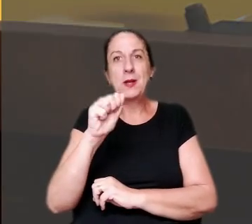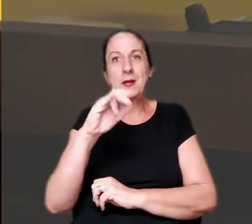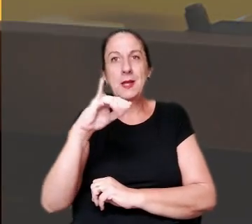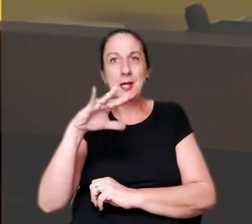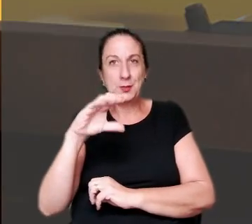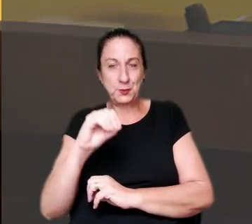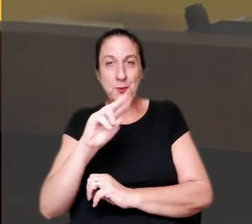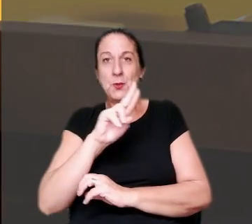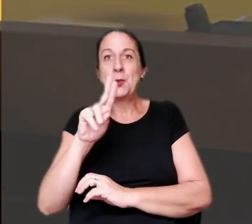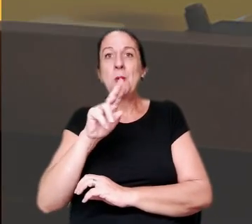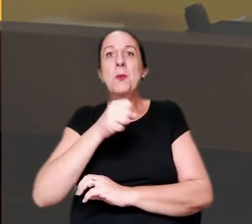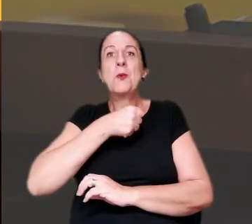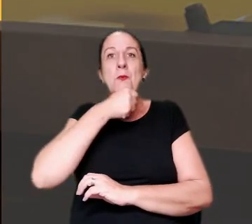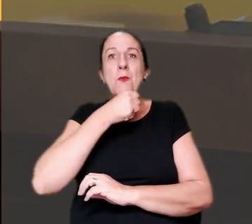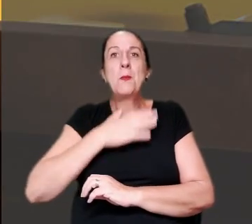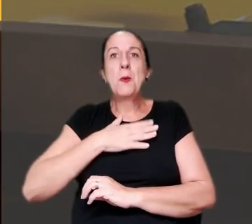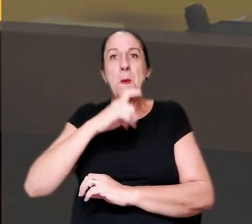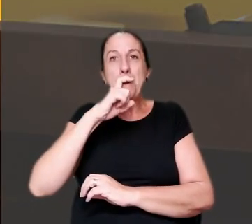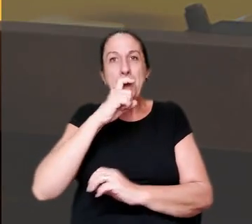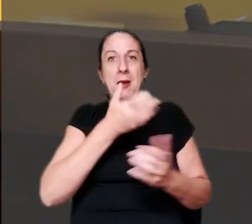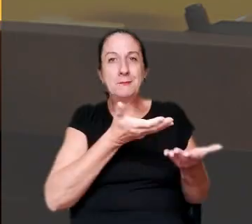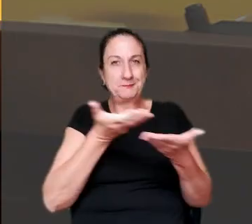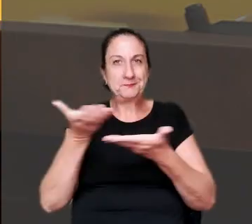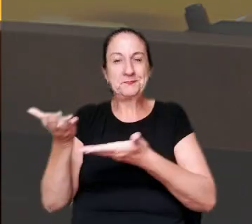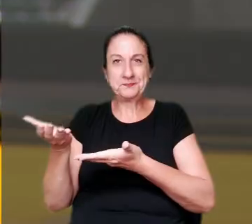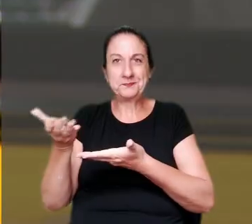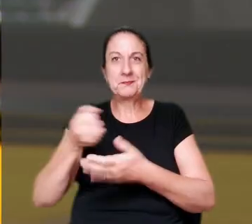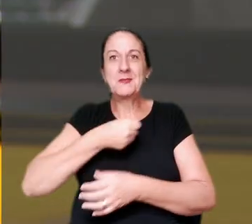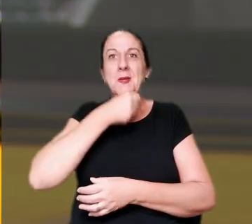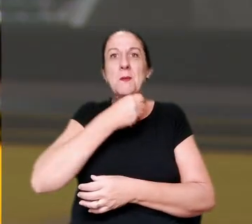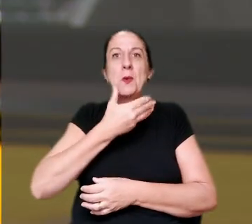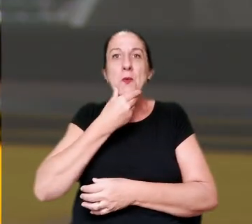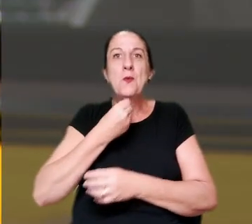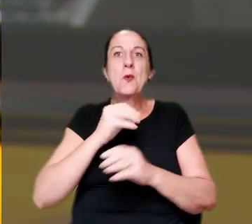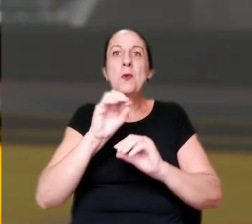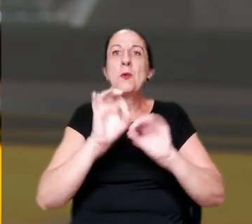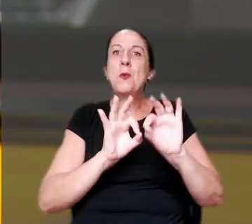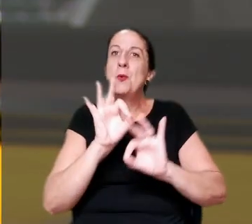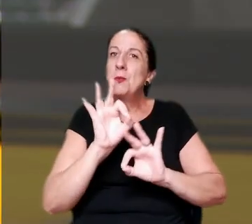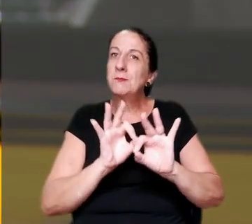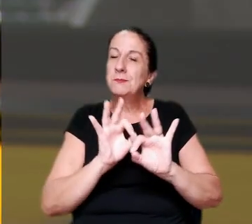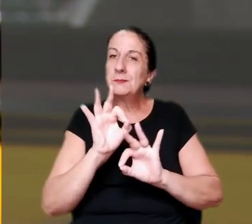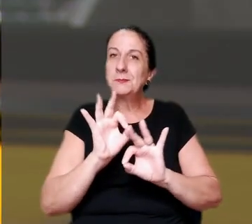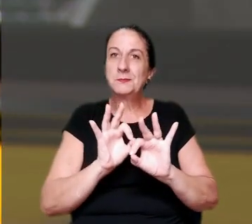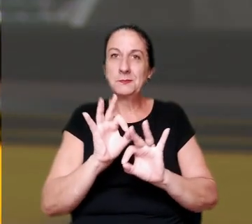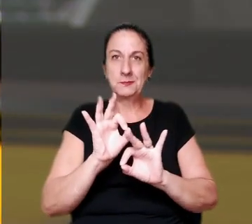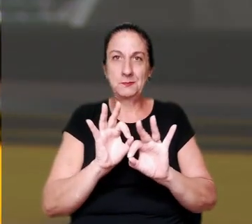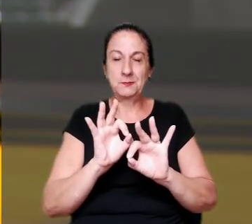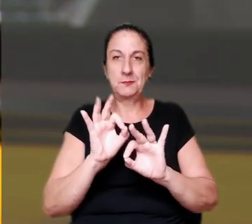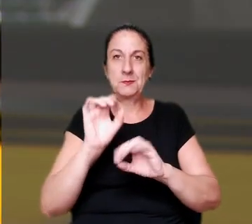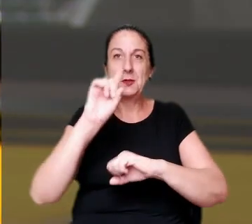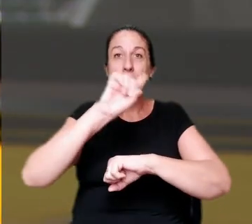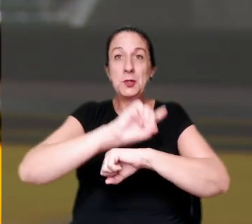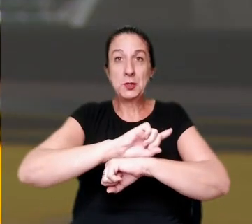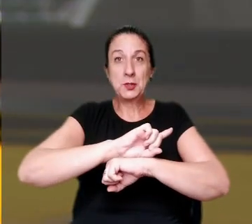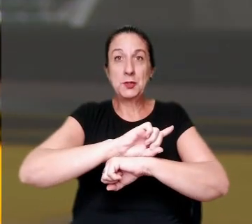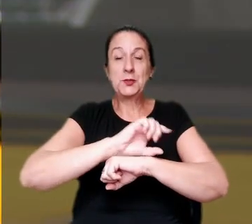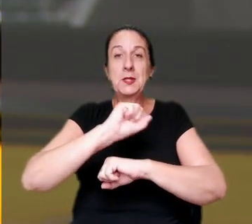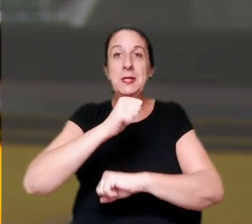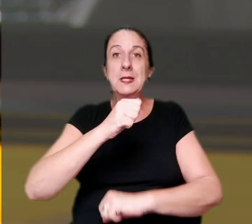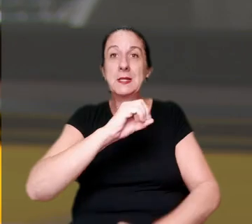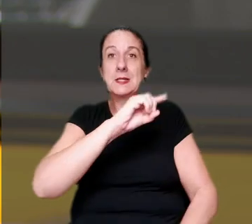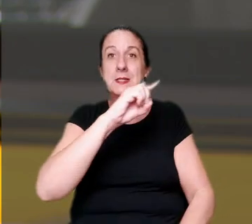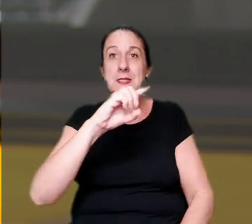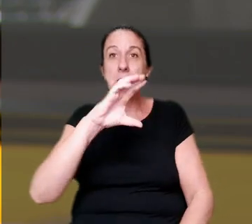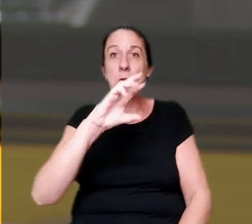nome do avô de meu pai, que ele fez essa homenagem. Meu avô foi o organizador do Dia